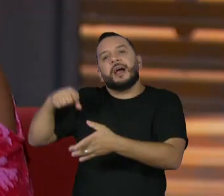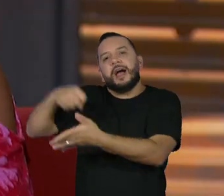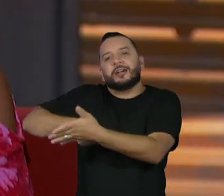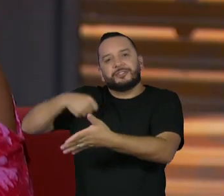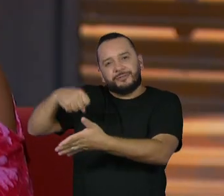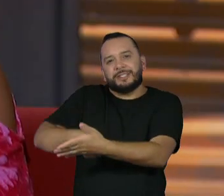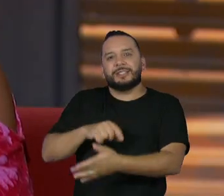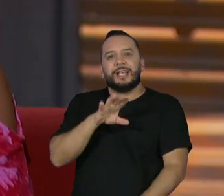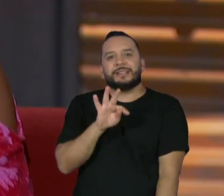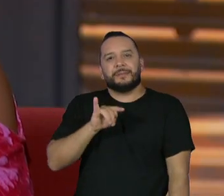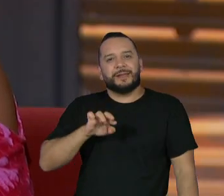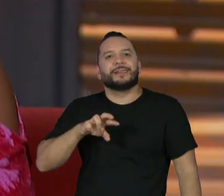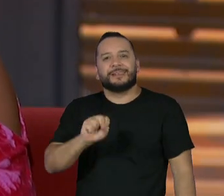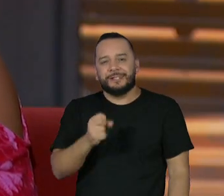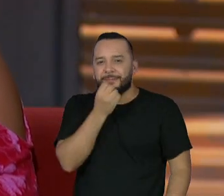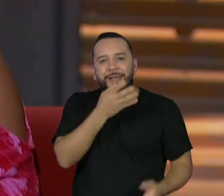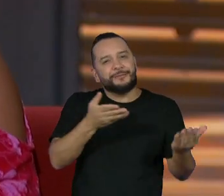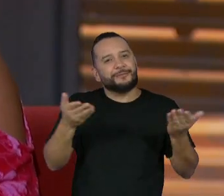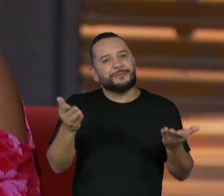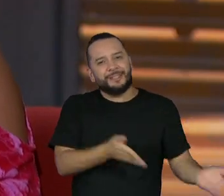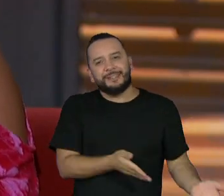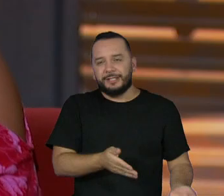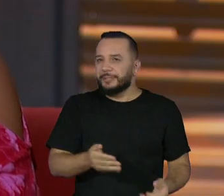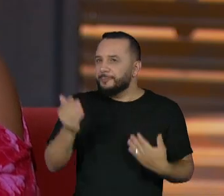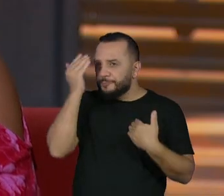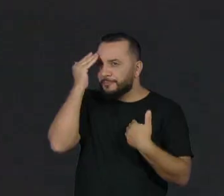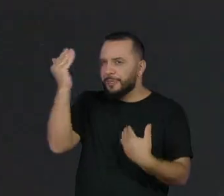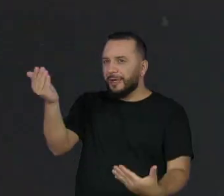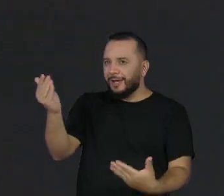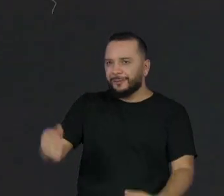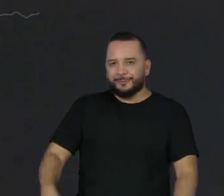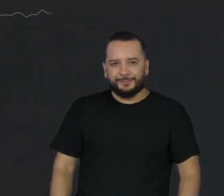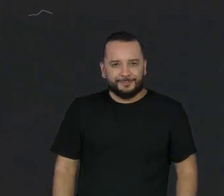Sampaio. Bem-vinda, Tamires. Muito obrigada, Tassi.